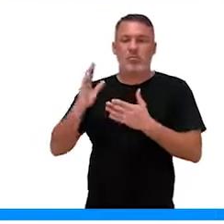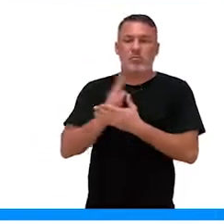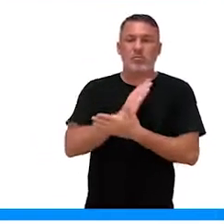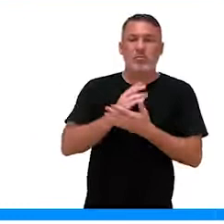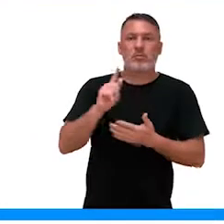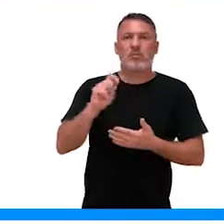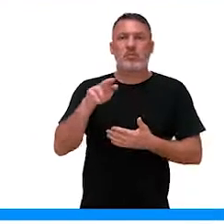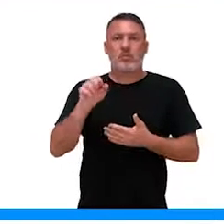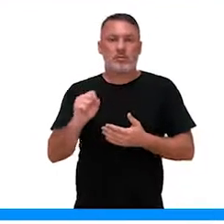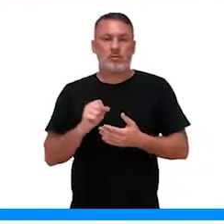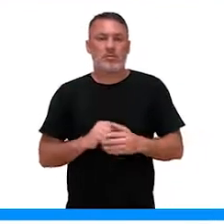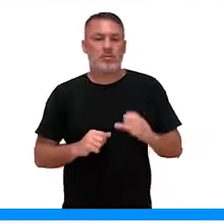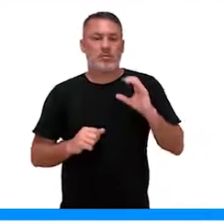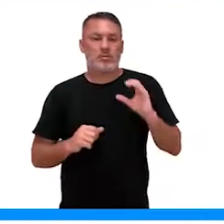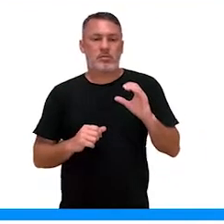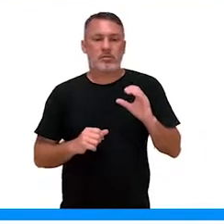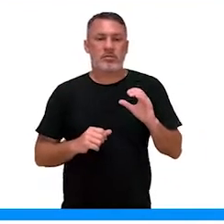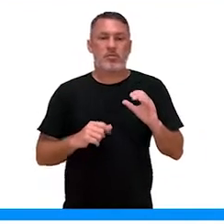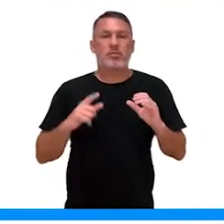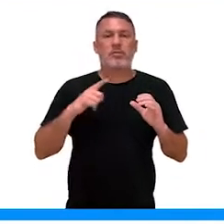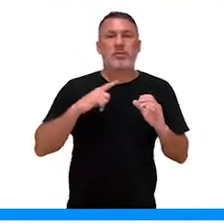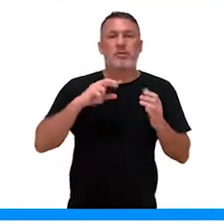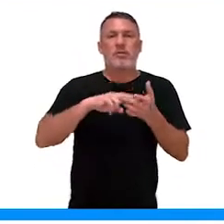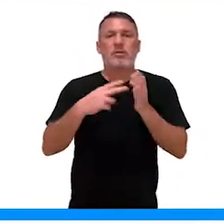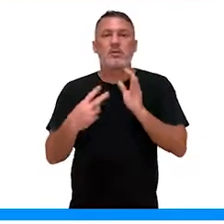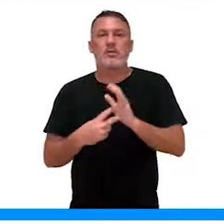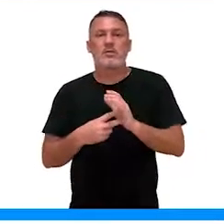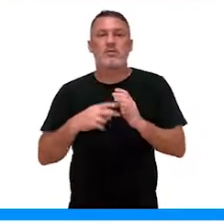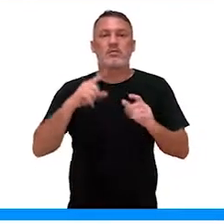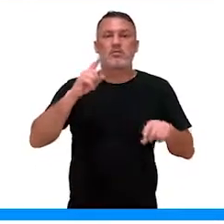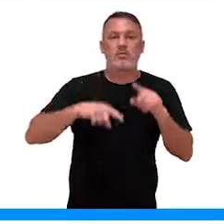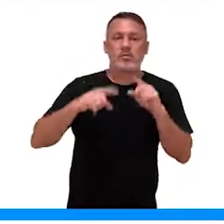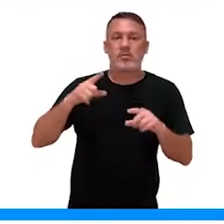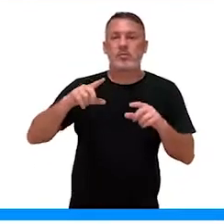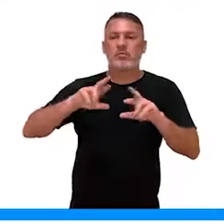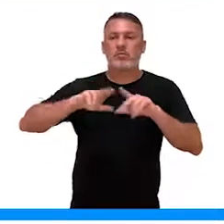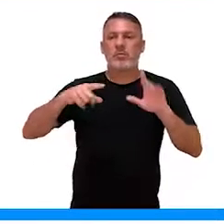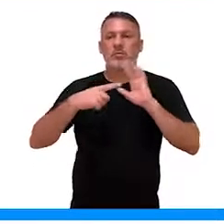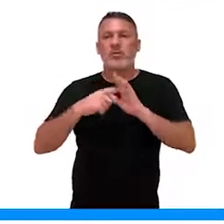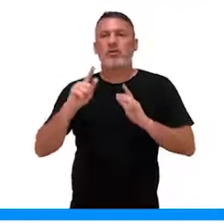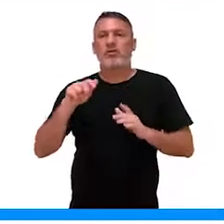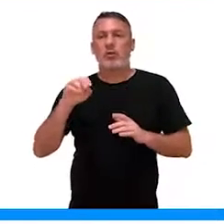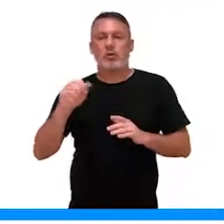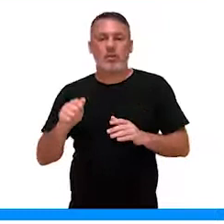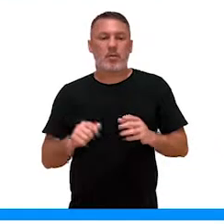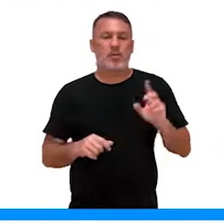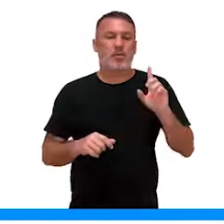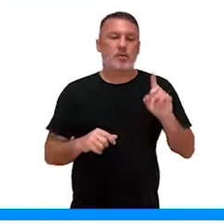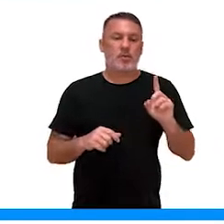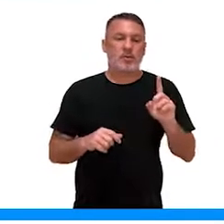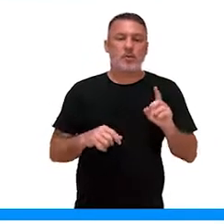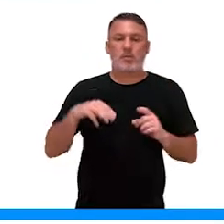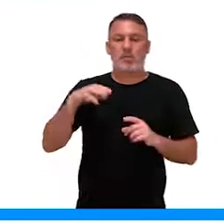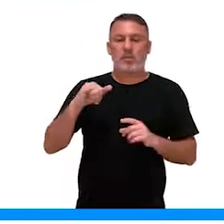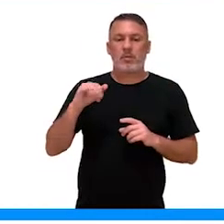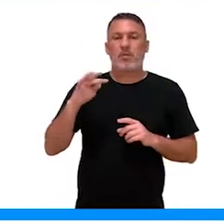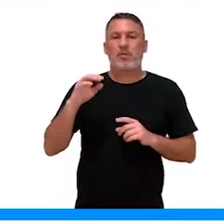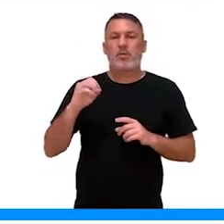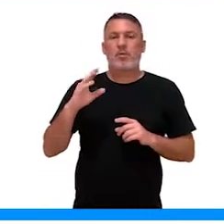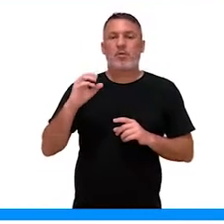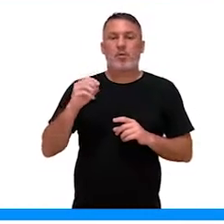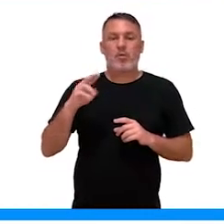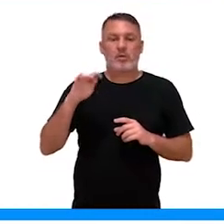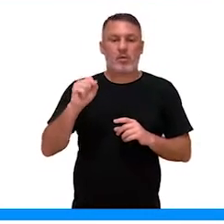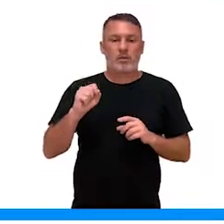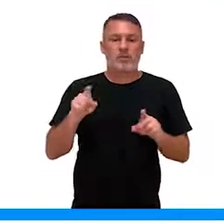alguns genes. Letra C, as mutações genéticas introduzem variabilidade no genoma. Letra D, as mitocôndrias